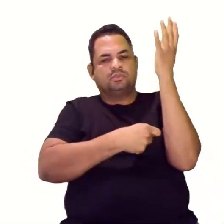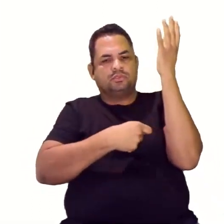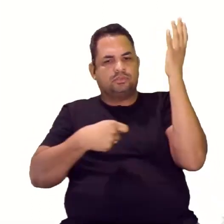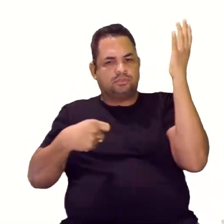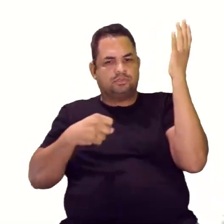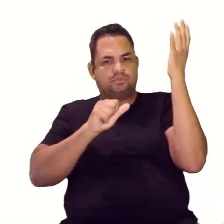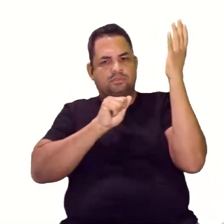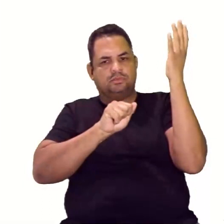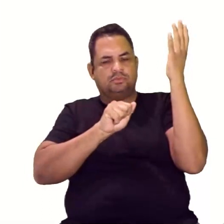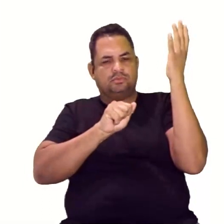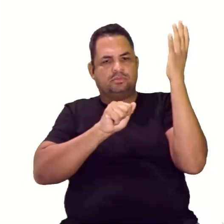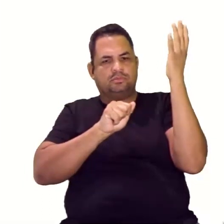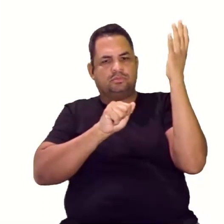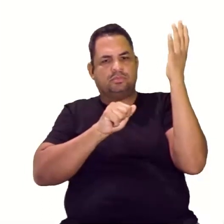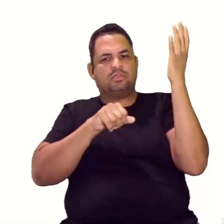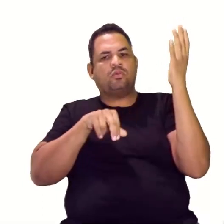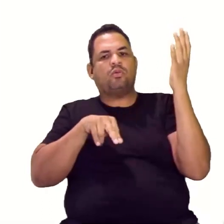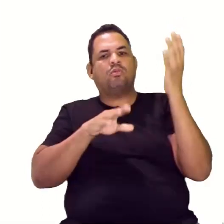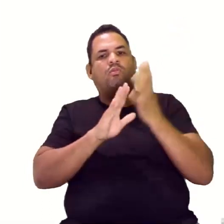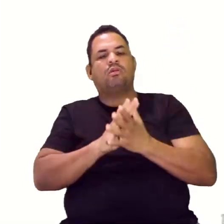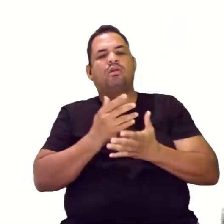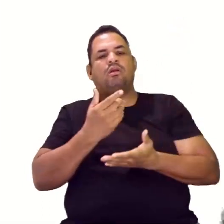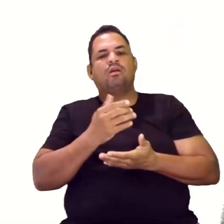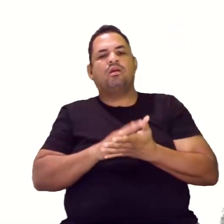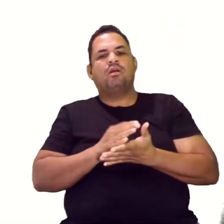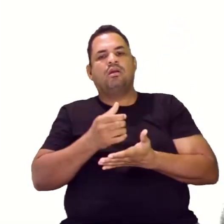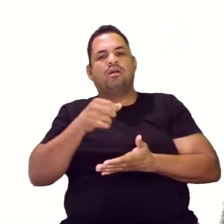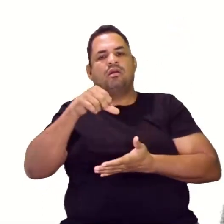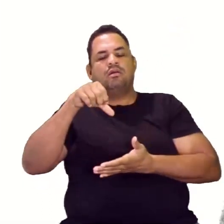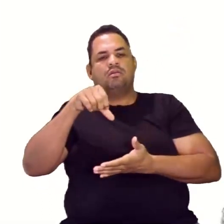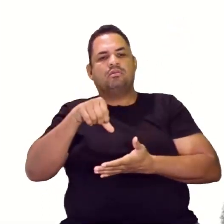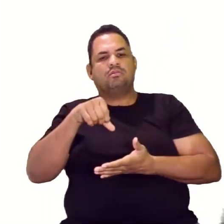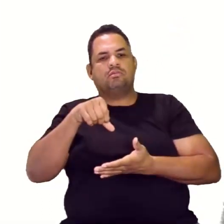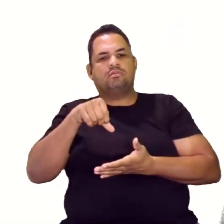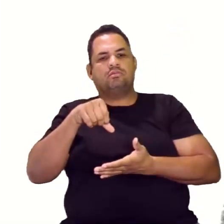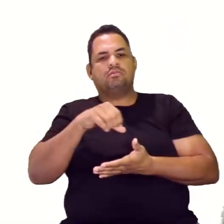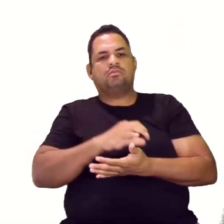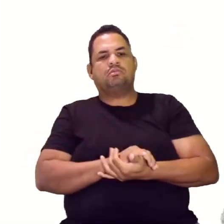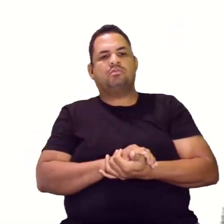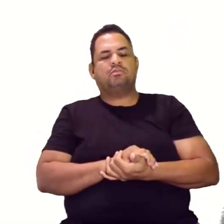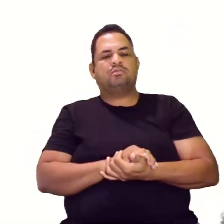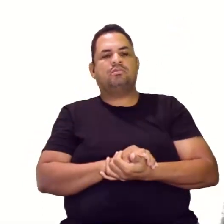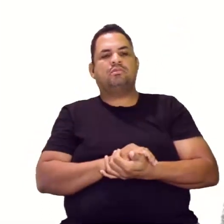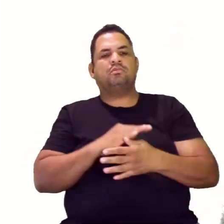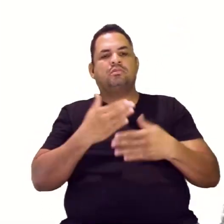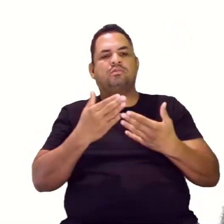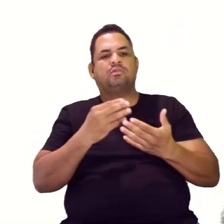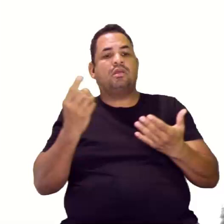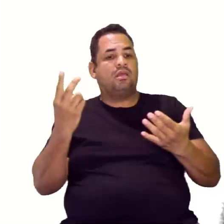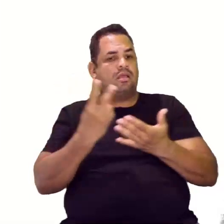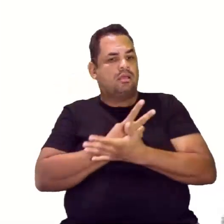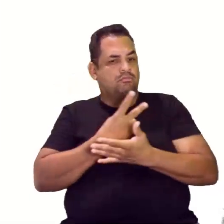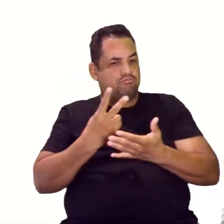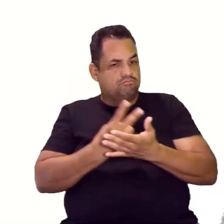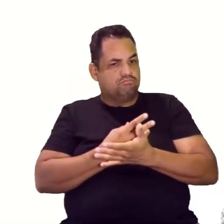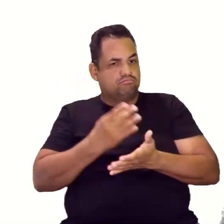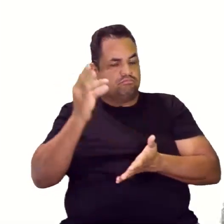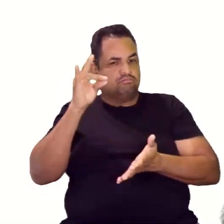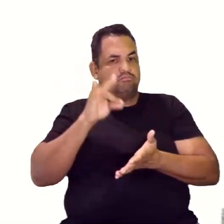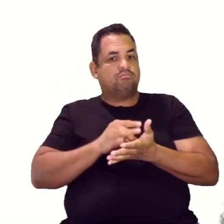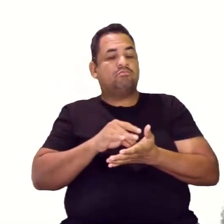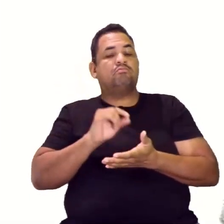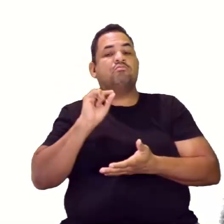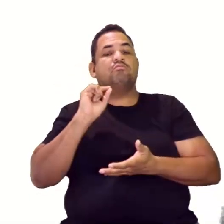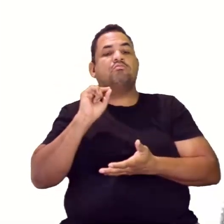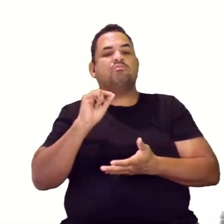A é igual a 9. Temos lá o ponto A e a abscissa dele é igual a 9. É incorreto